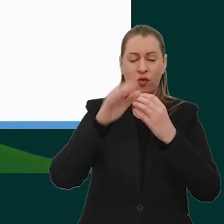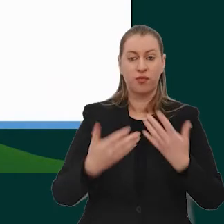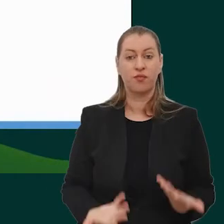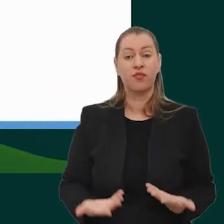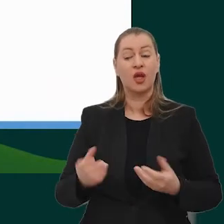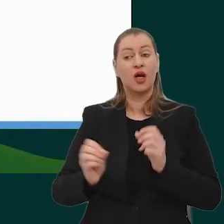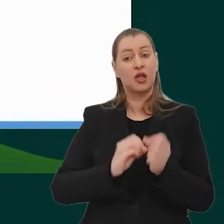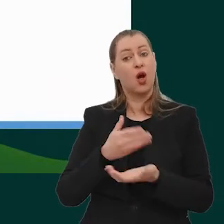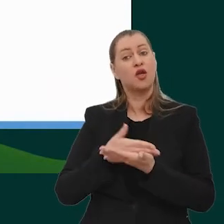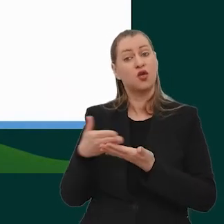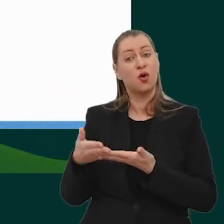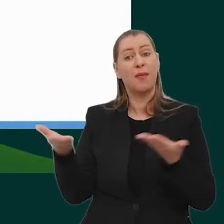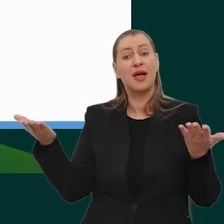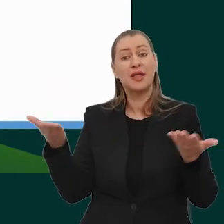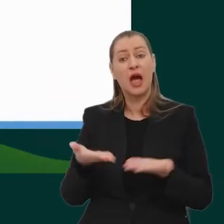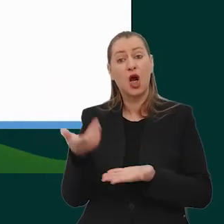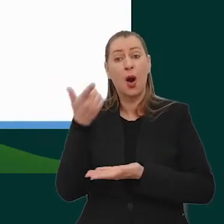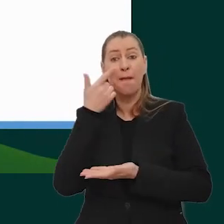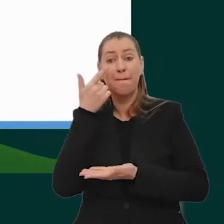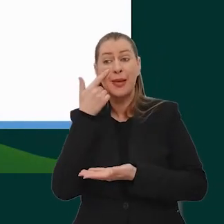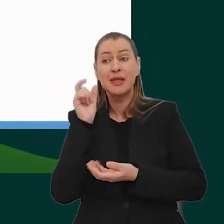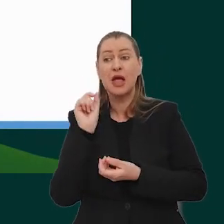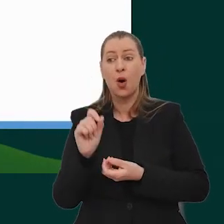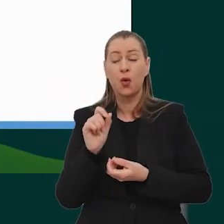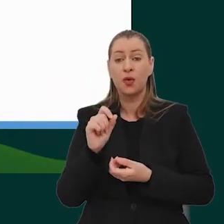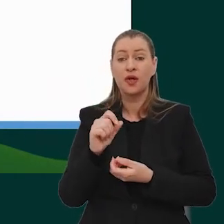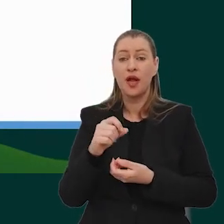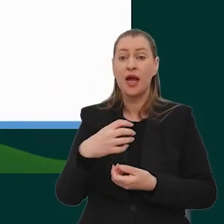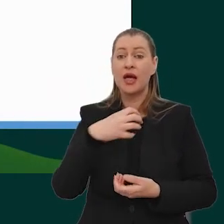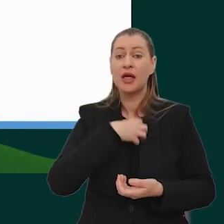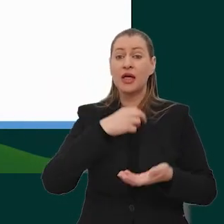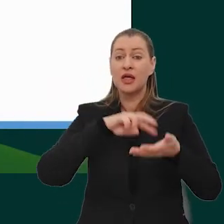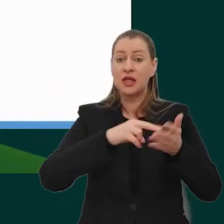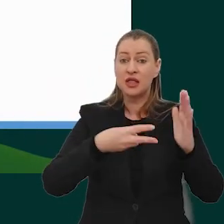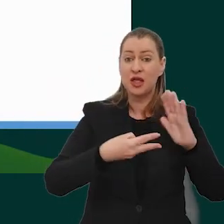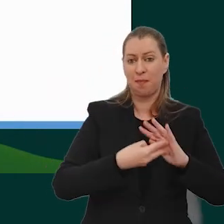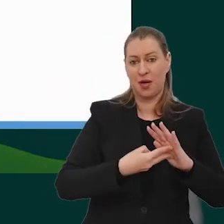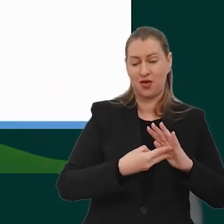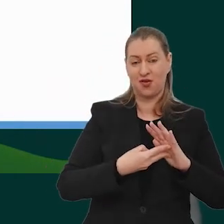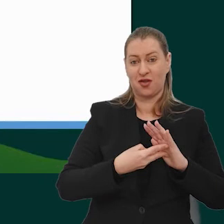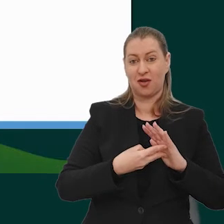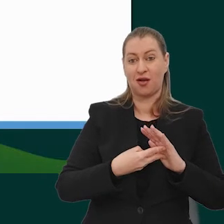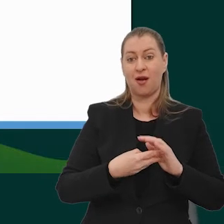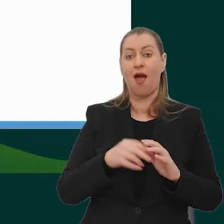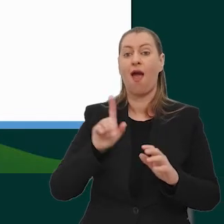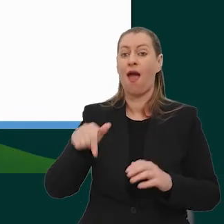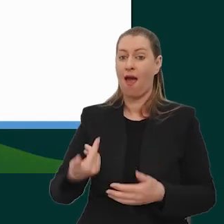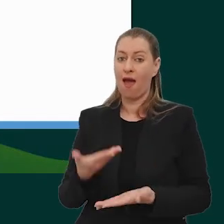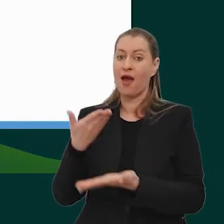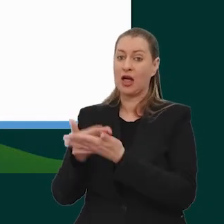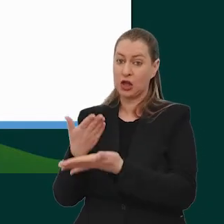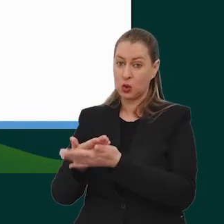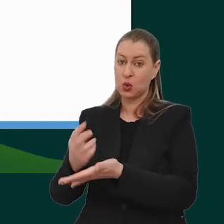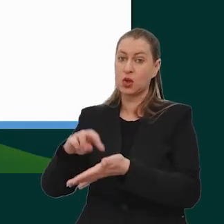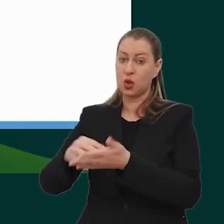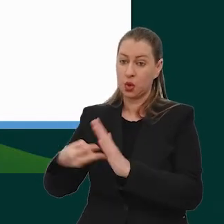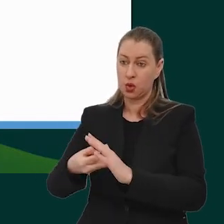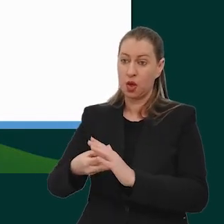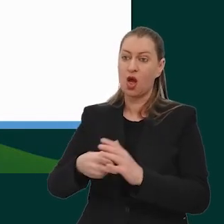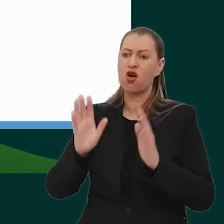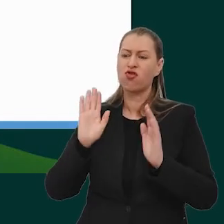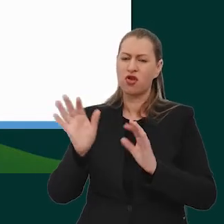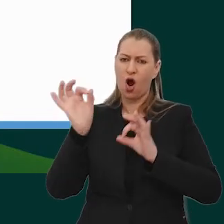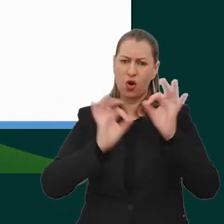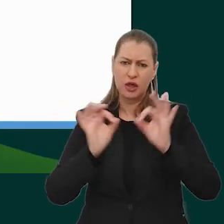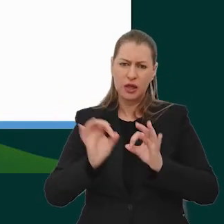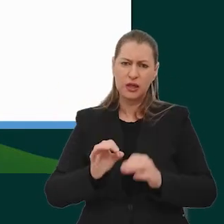E então a gente começa a cair um pouco na semântica, que é o estudo dos significados. Beleza, eu separei todo mundo em bloco,